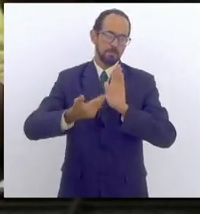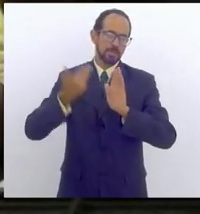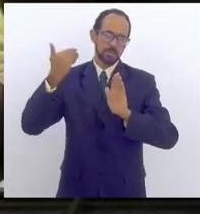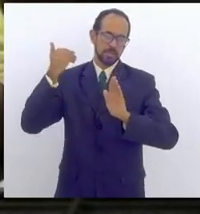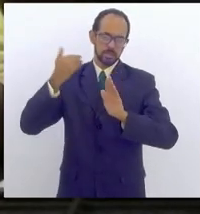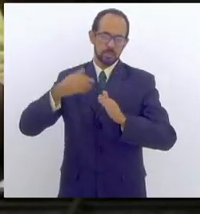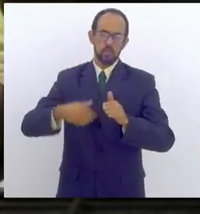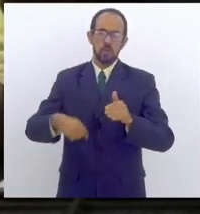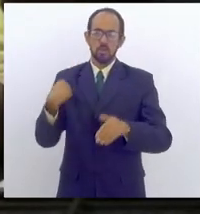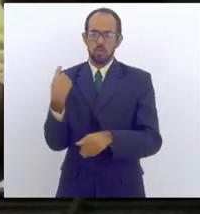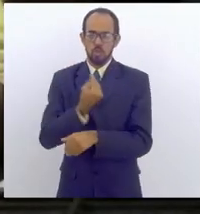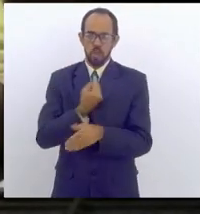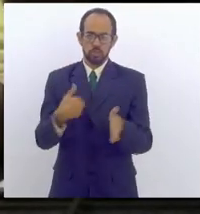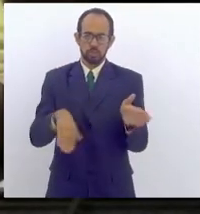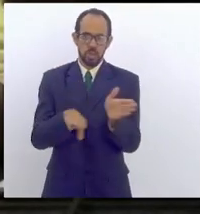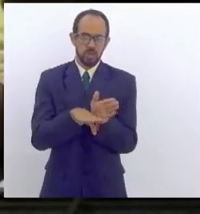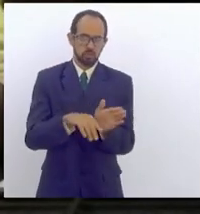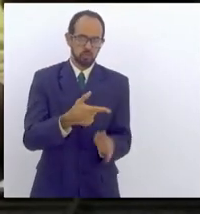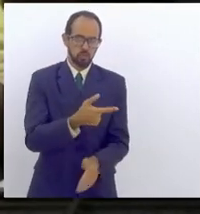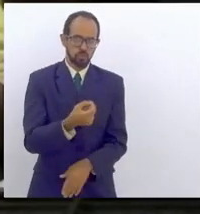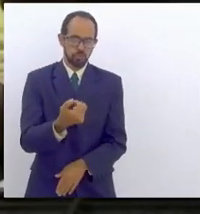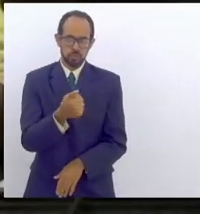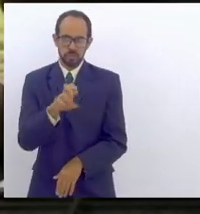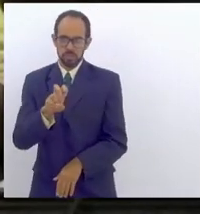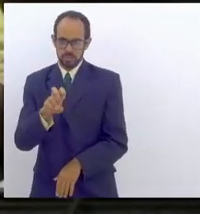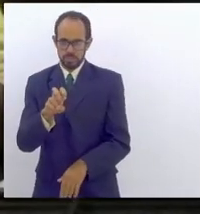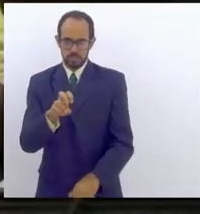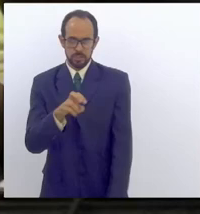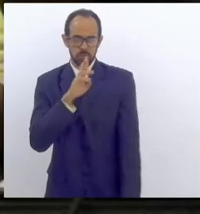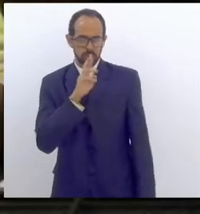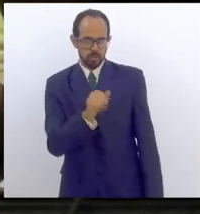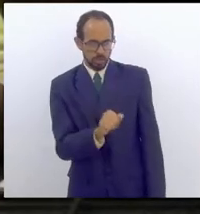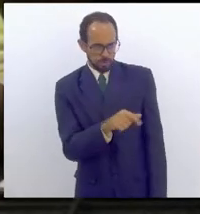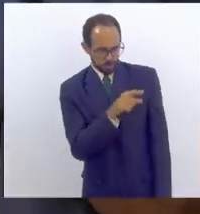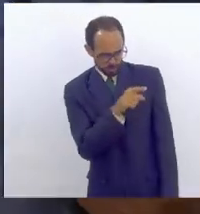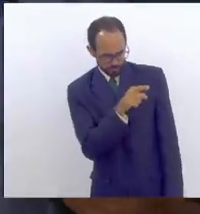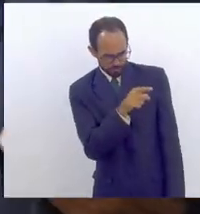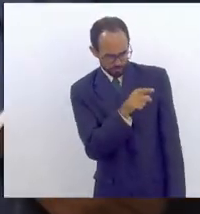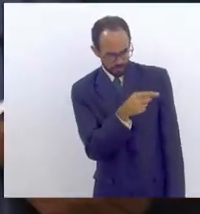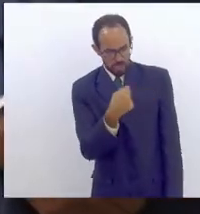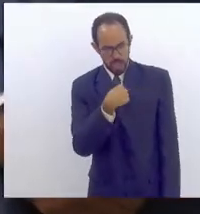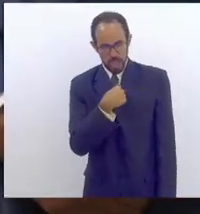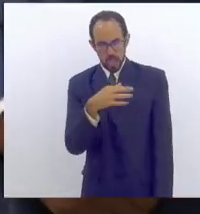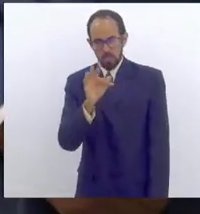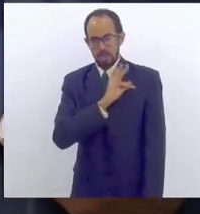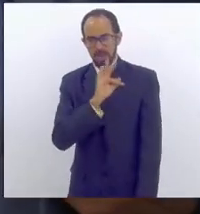2015, Rodrigo Amorim, eu, Marta Rocha, Zeidan